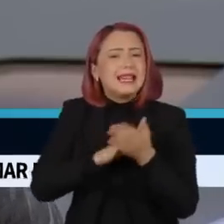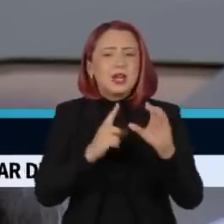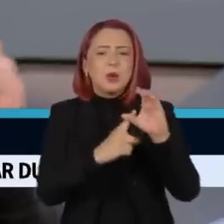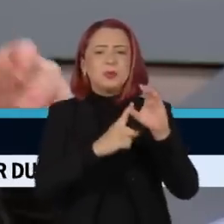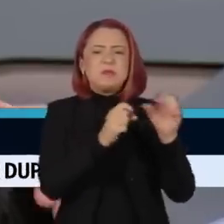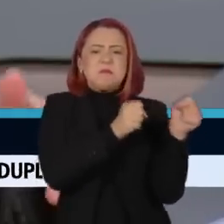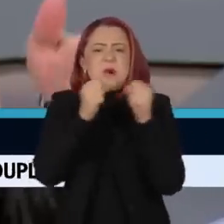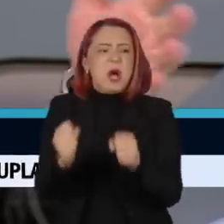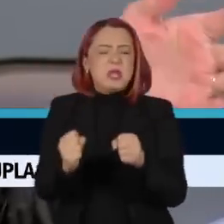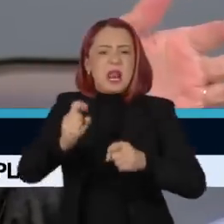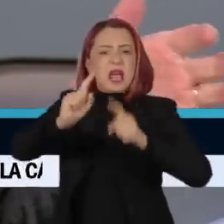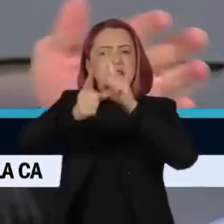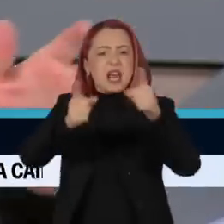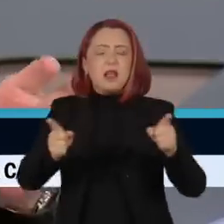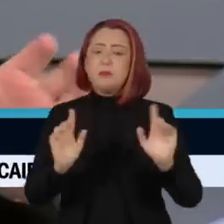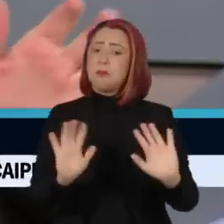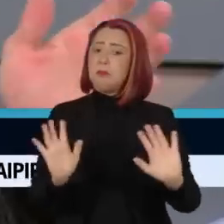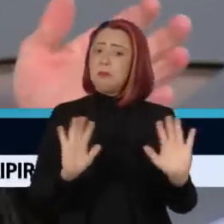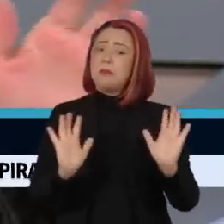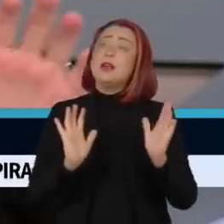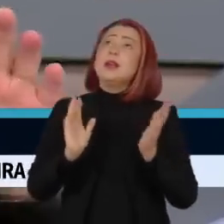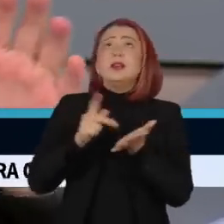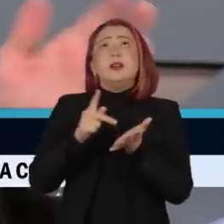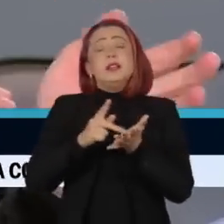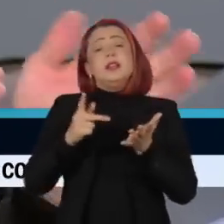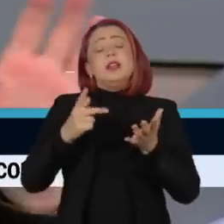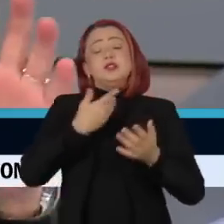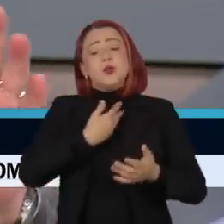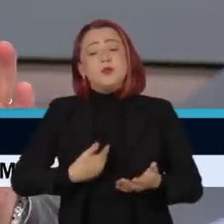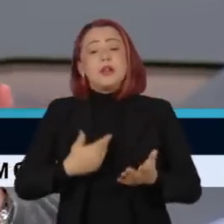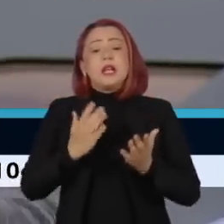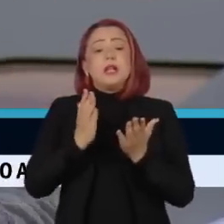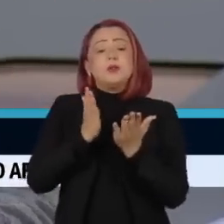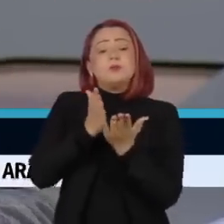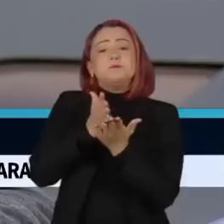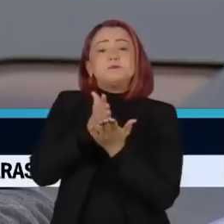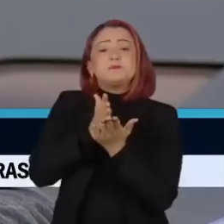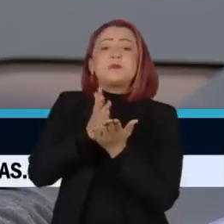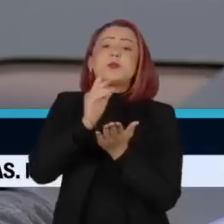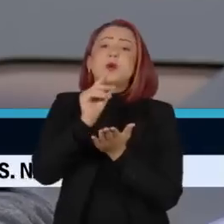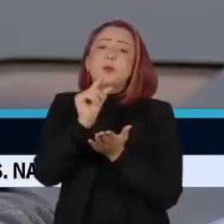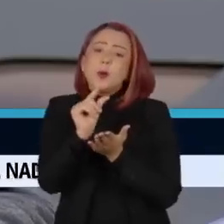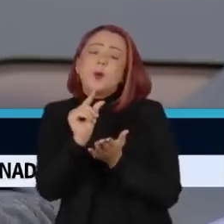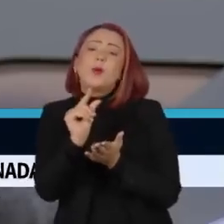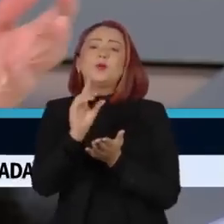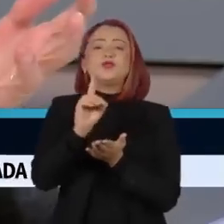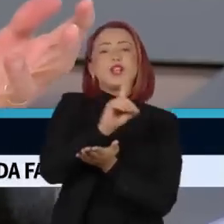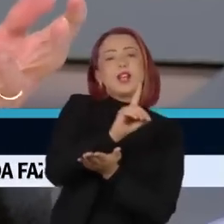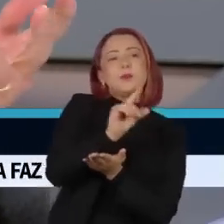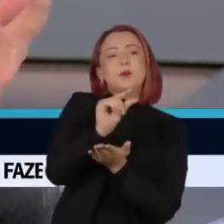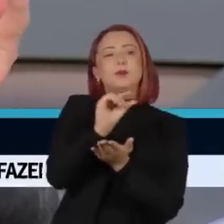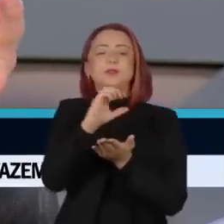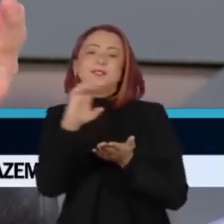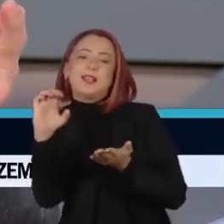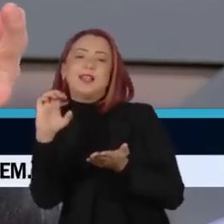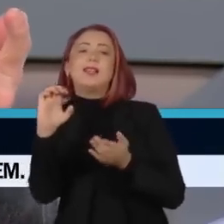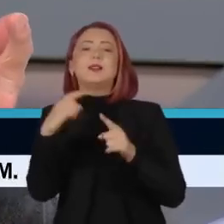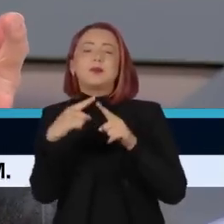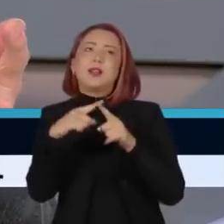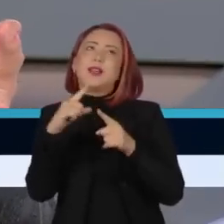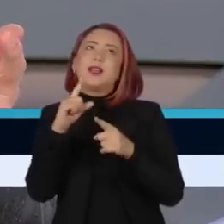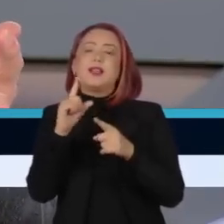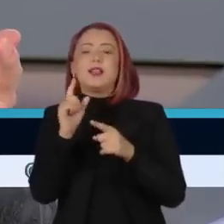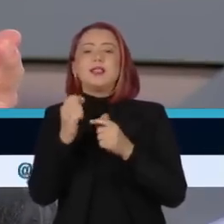poder. Nós tivemos um governo de centro-direita, às vezes um pouco centro-esquerda, porque defendeu o aumento